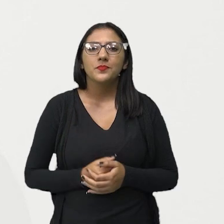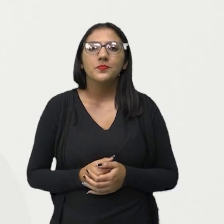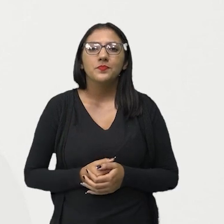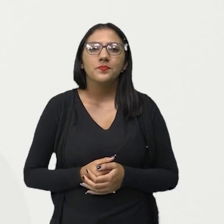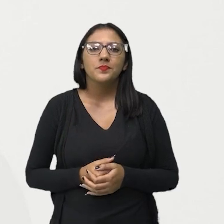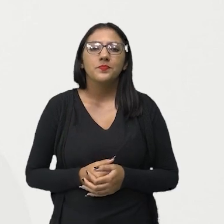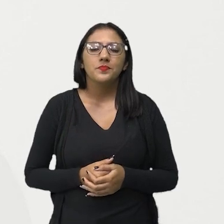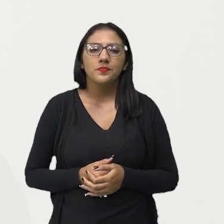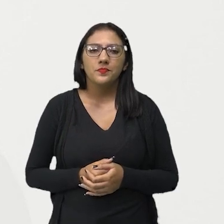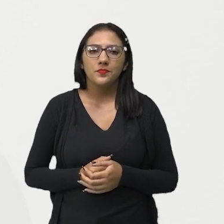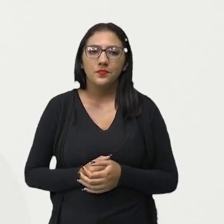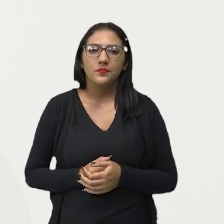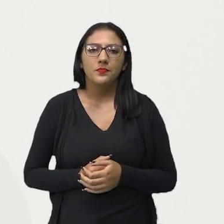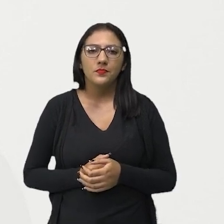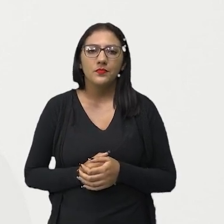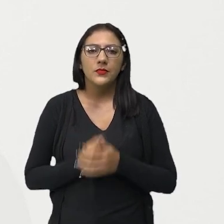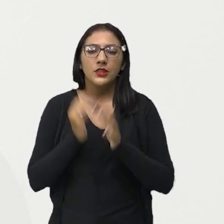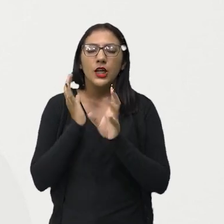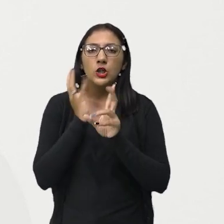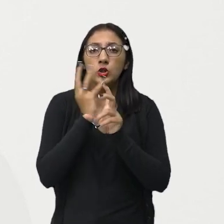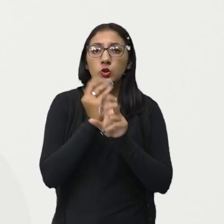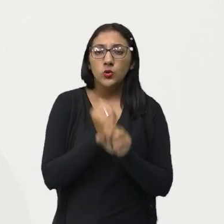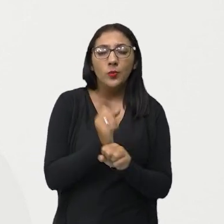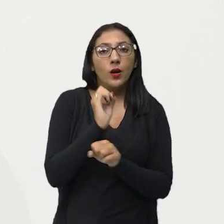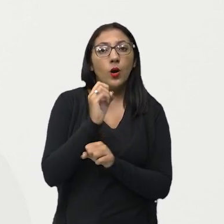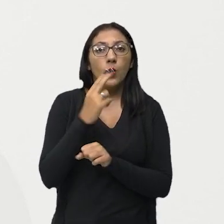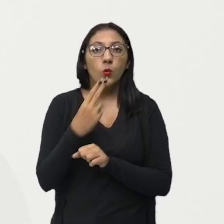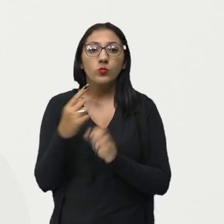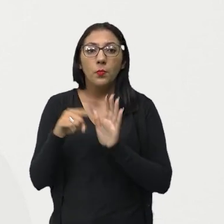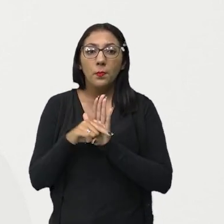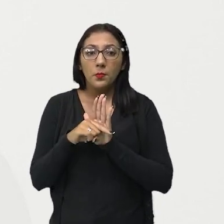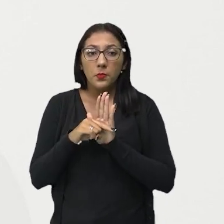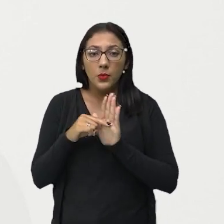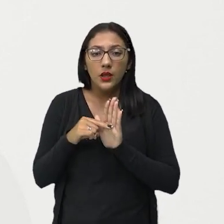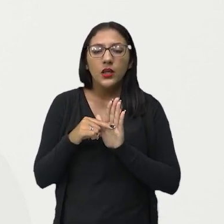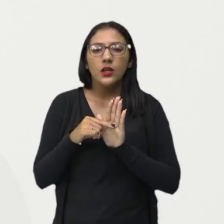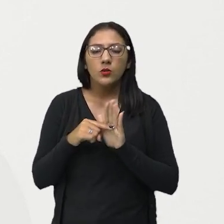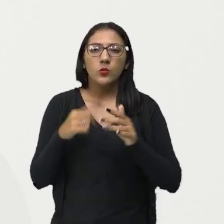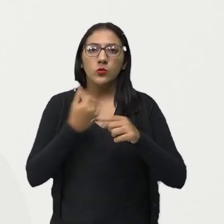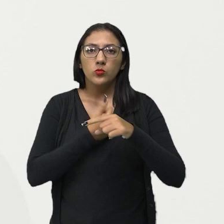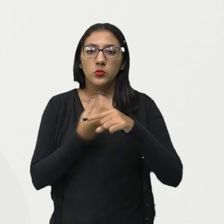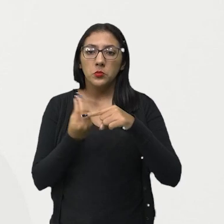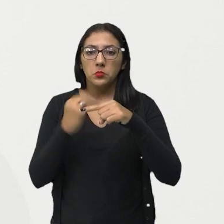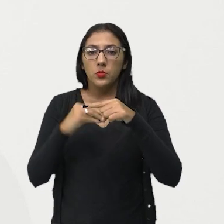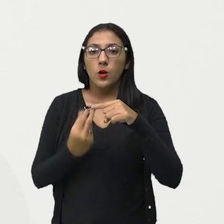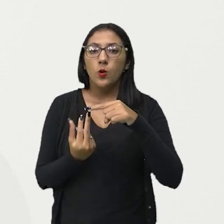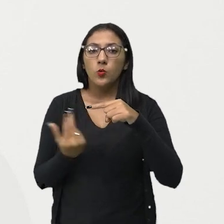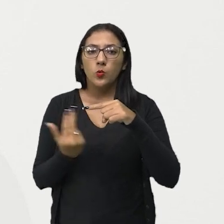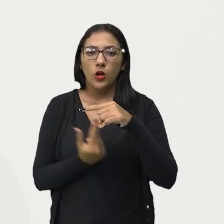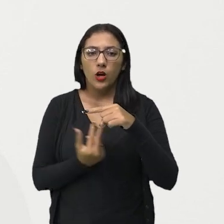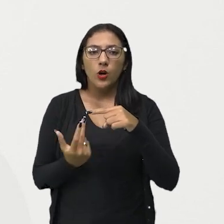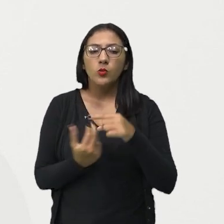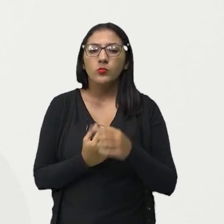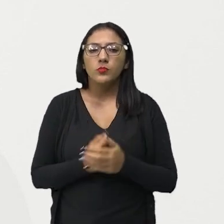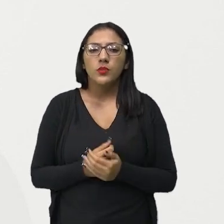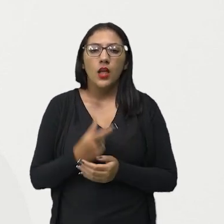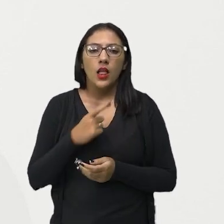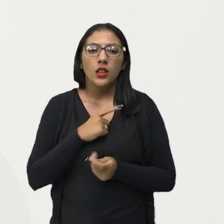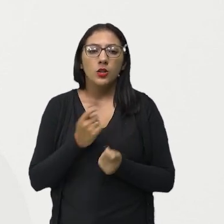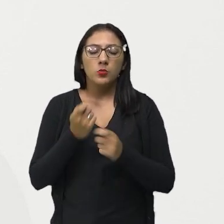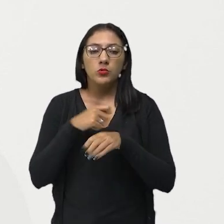só. Para adicionar ou subtrair frações com denominadores iguais, adicionamos ou subtraímos